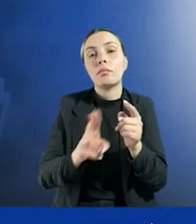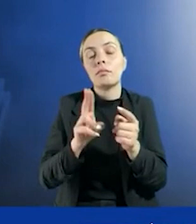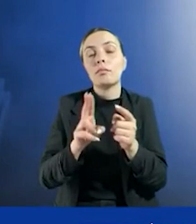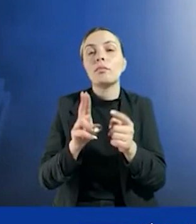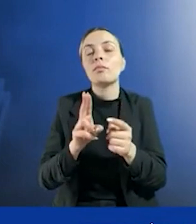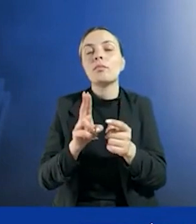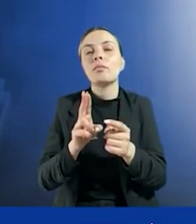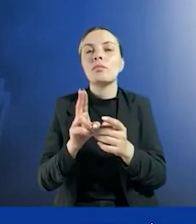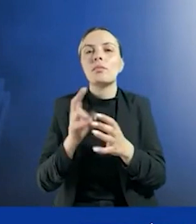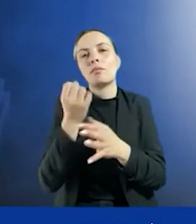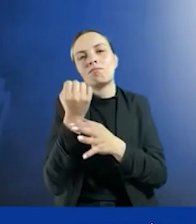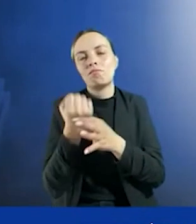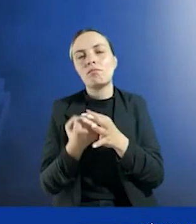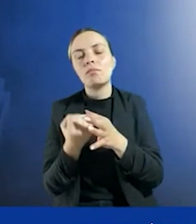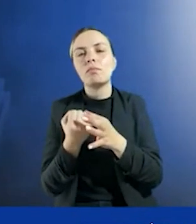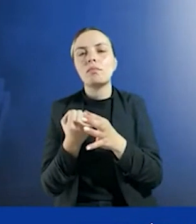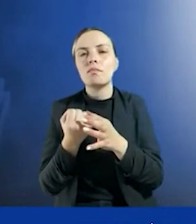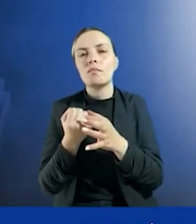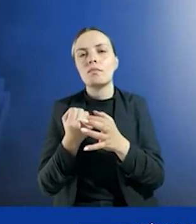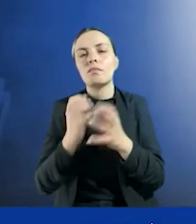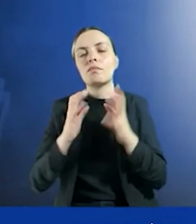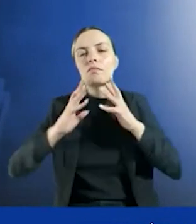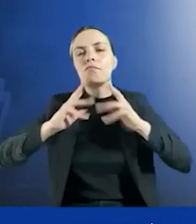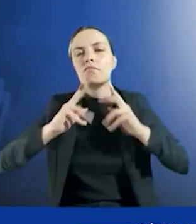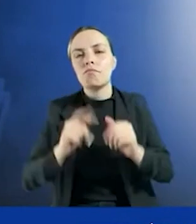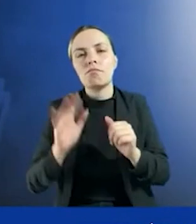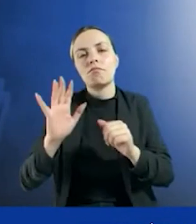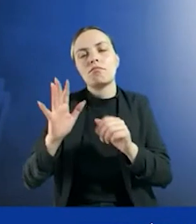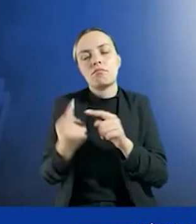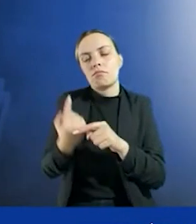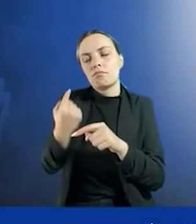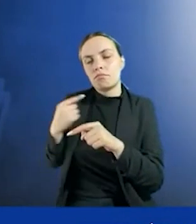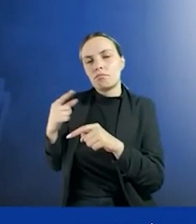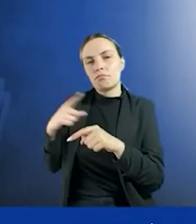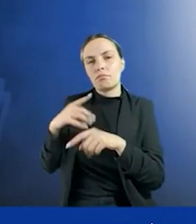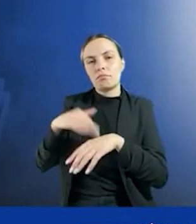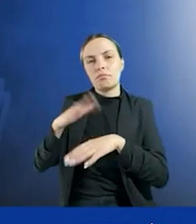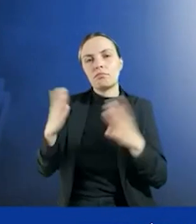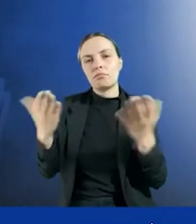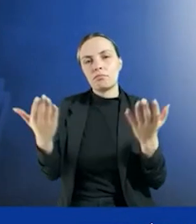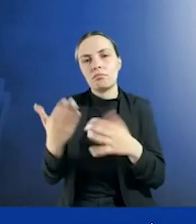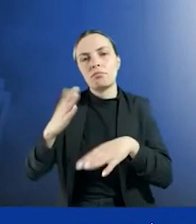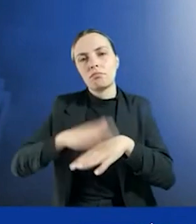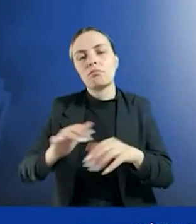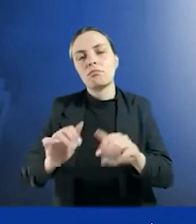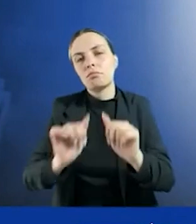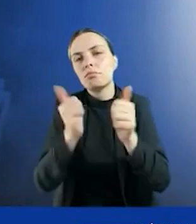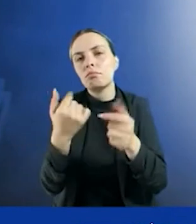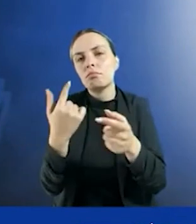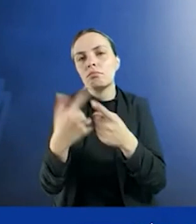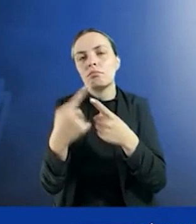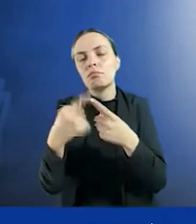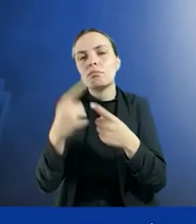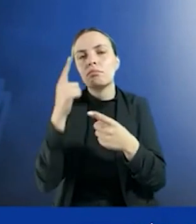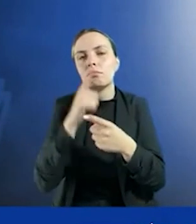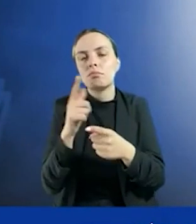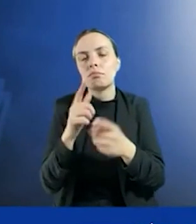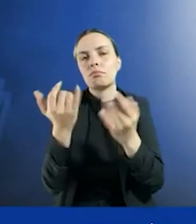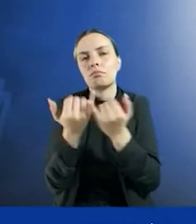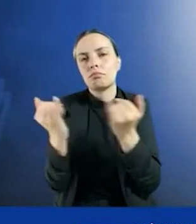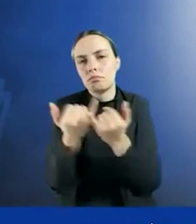existia na primeira década, mas agora vem mais robusto para a produção também de energia. Estamos falando